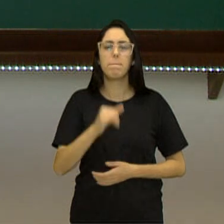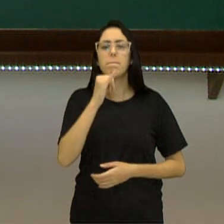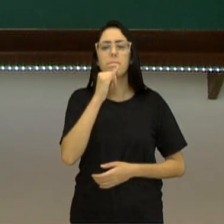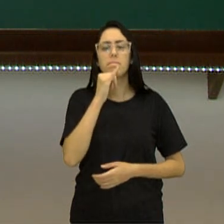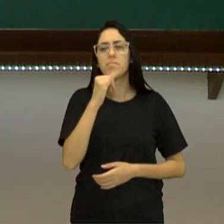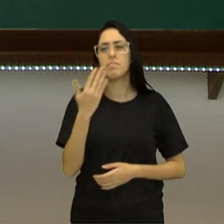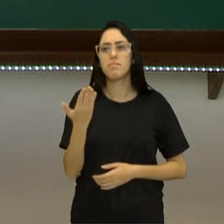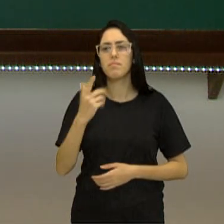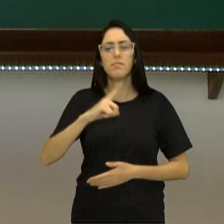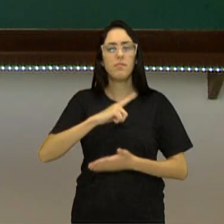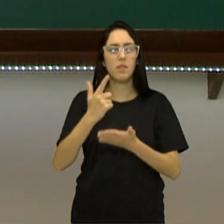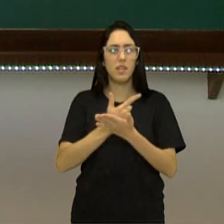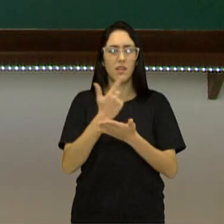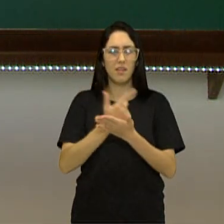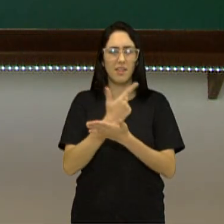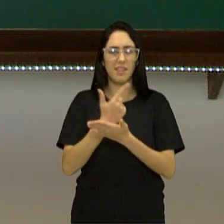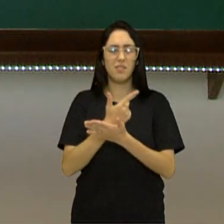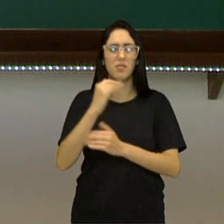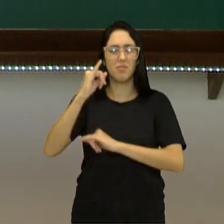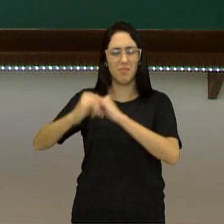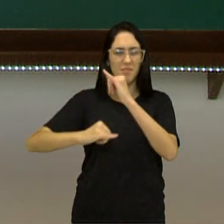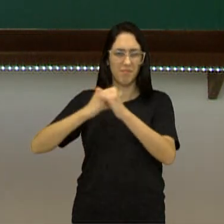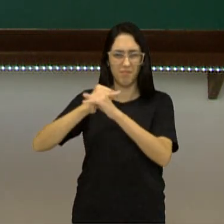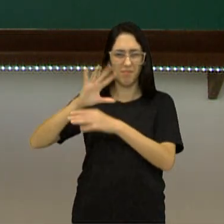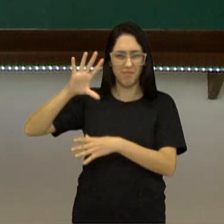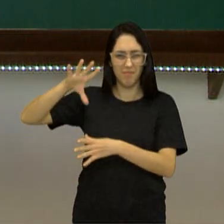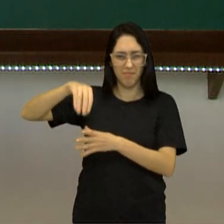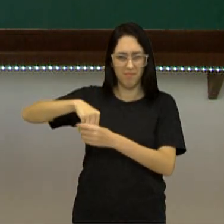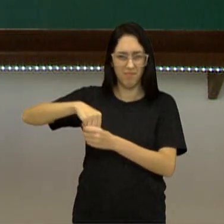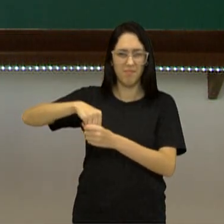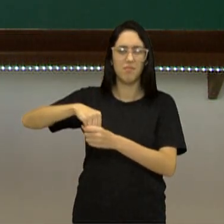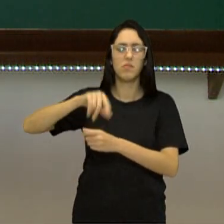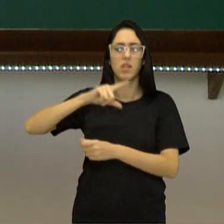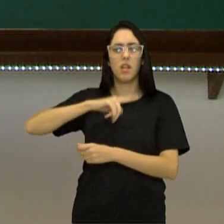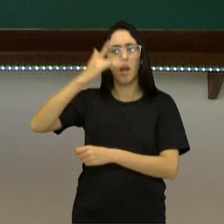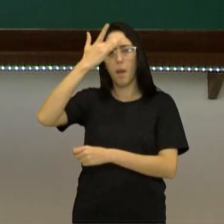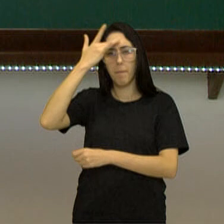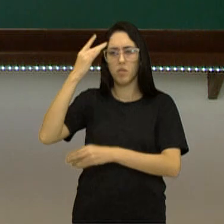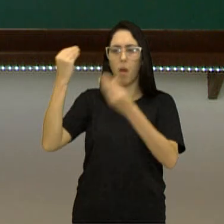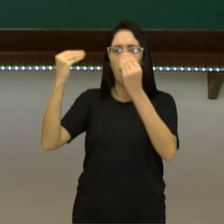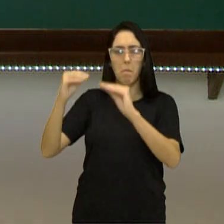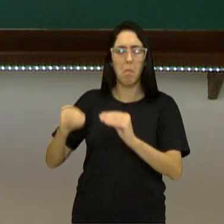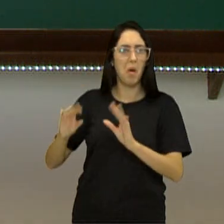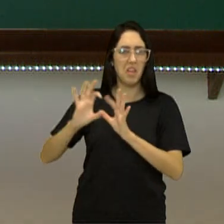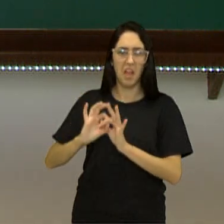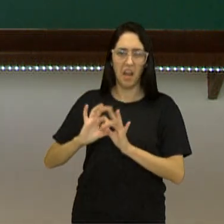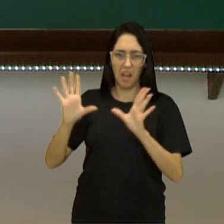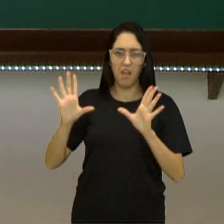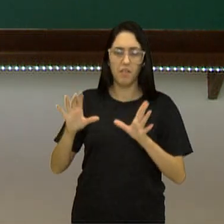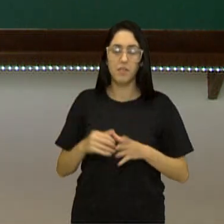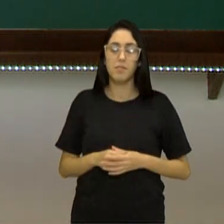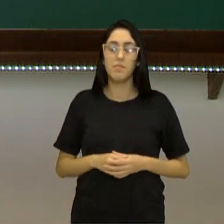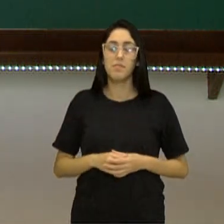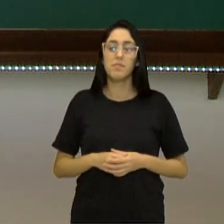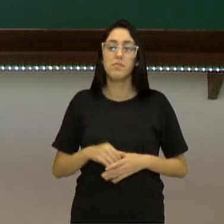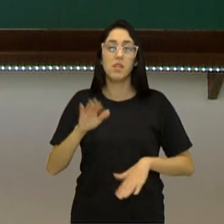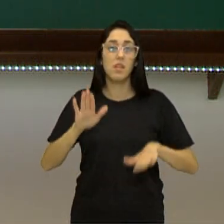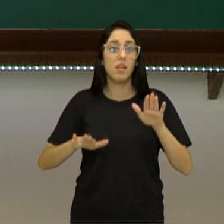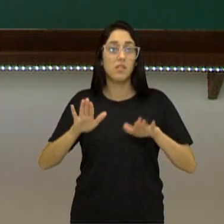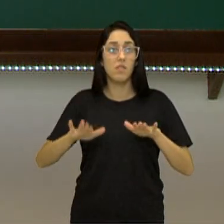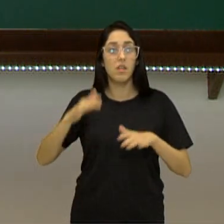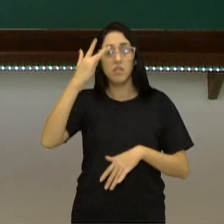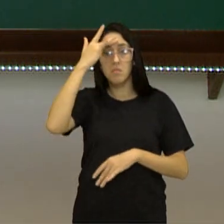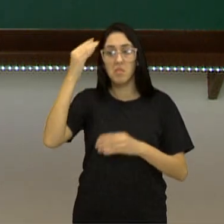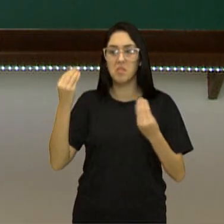as enciclopédias online que são colaborativas, Às vezes pode aparecer alguém que